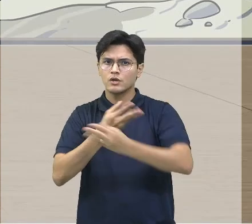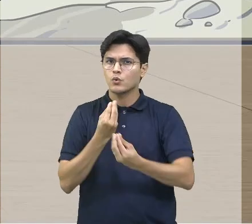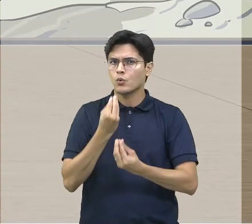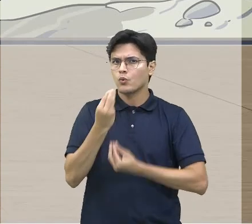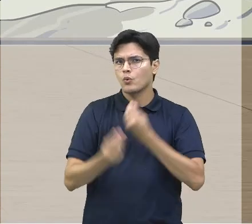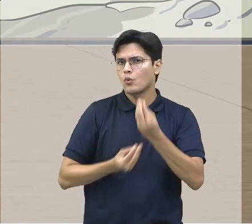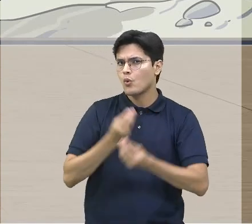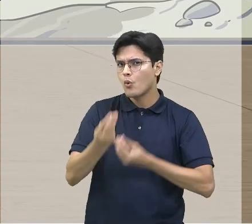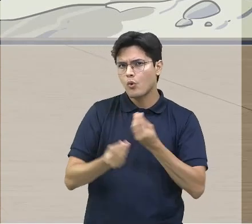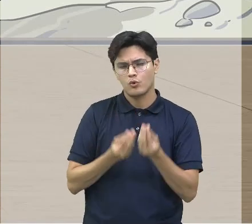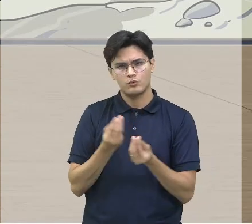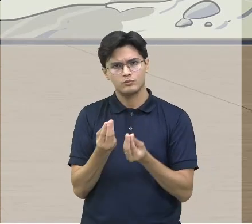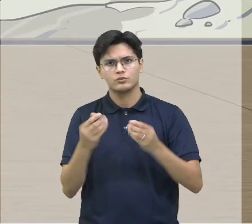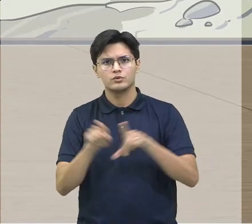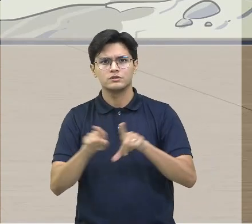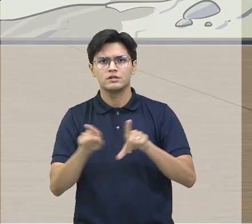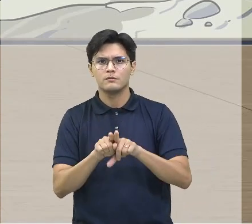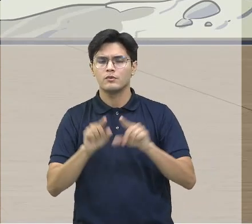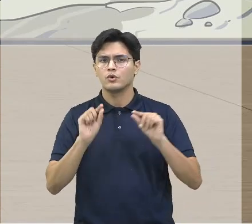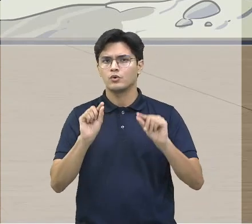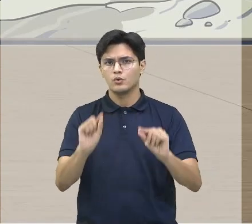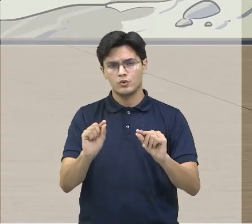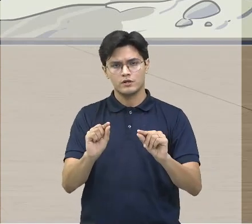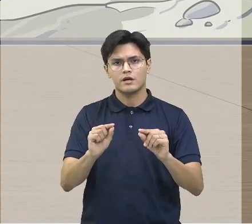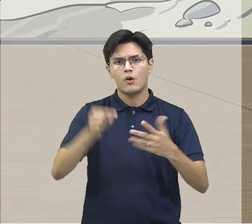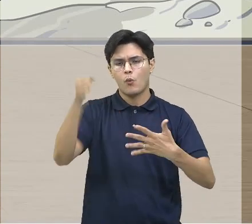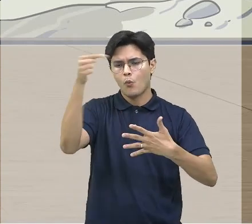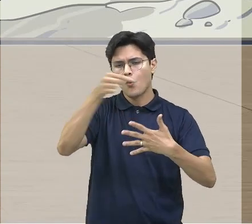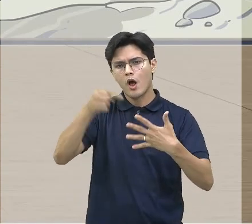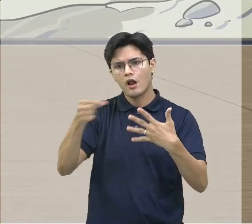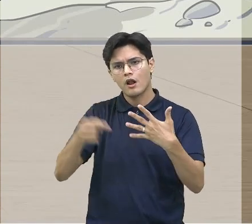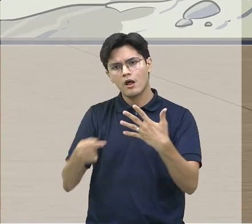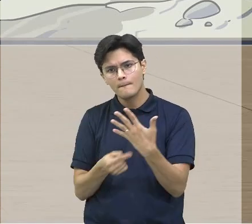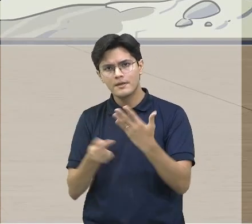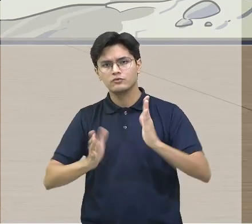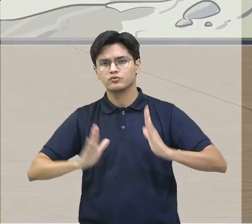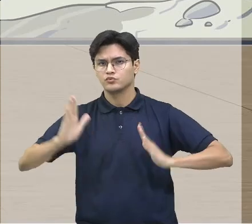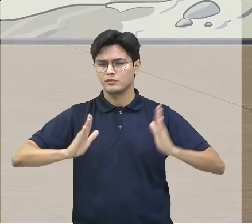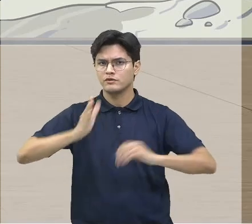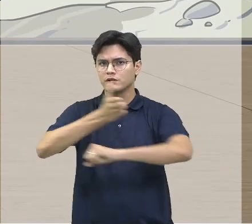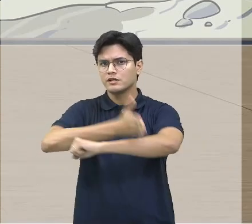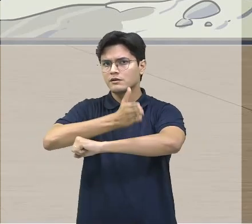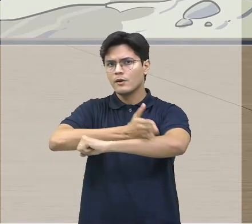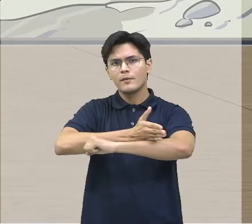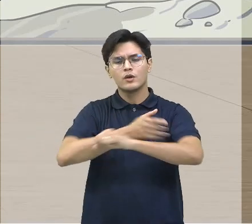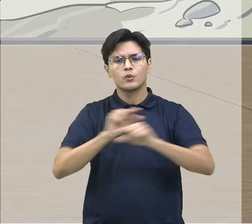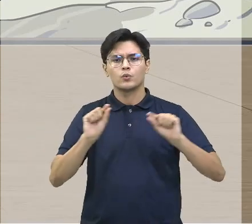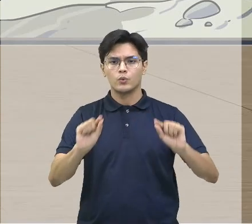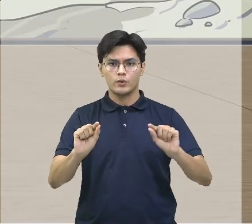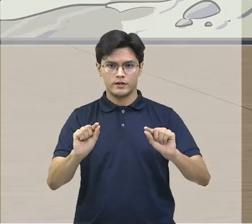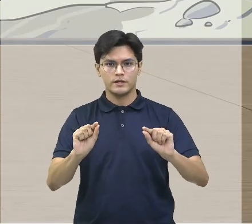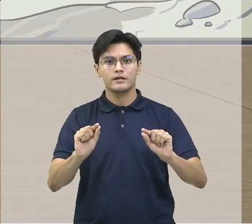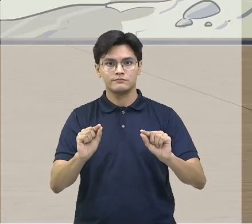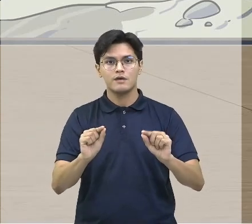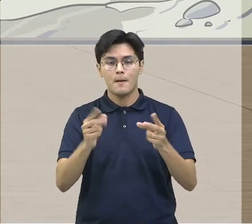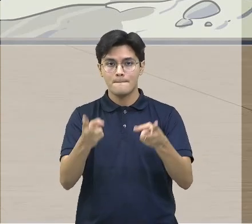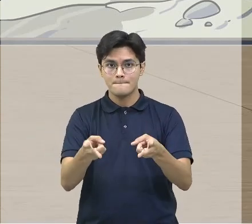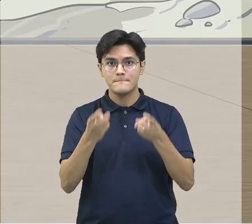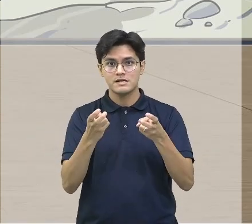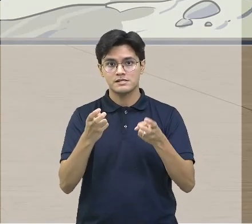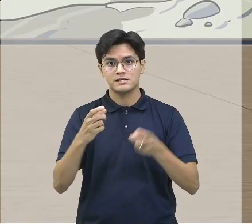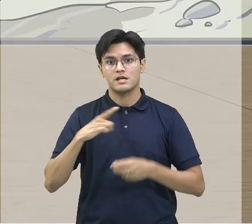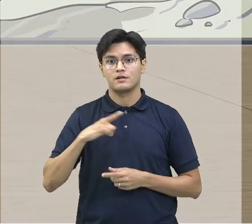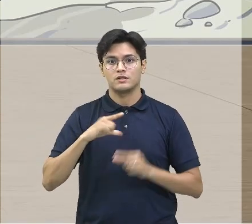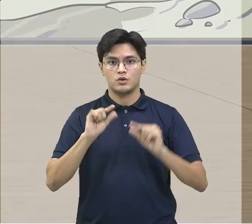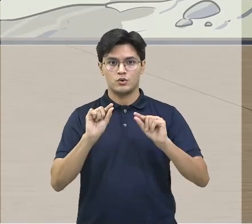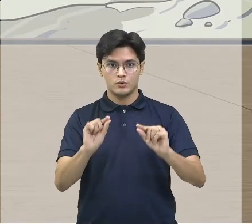se formar, quais são os elementos que vão compor esse período. Você observa aqui que de um lado nós temos um povo aqui com espada,